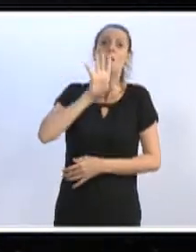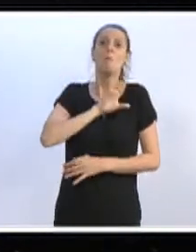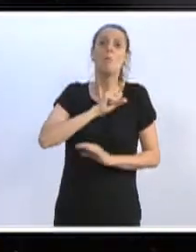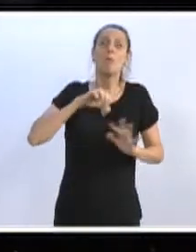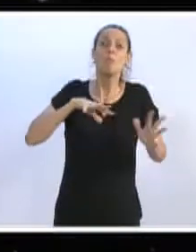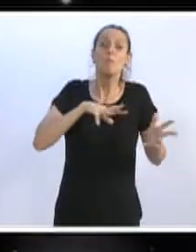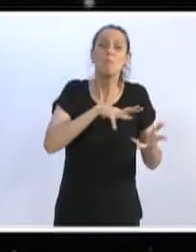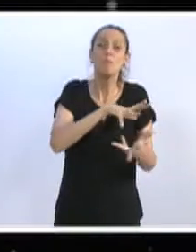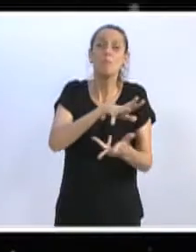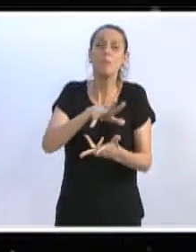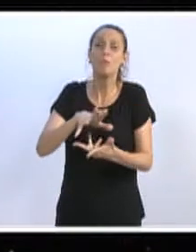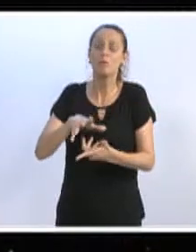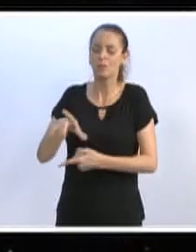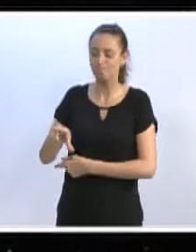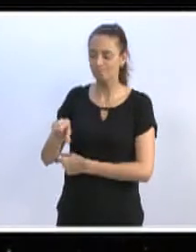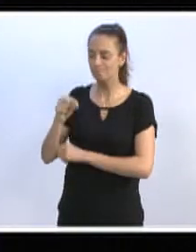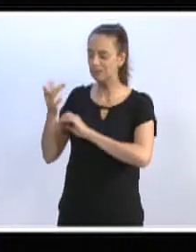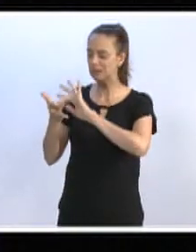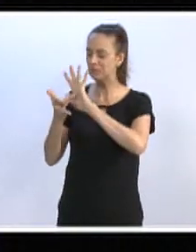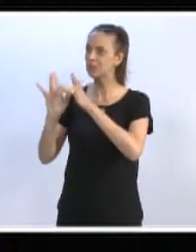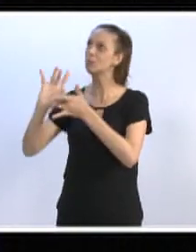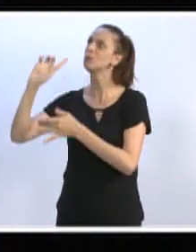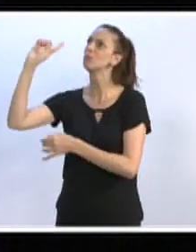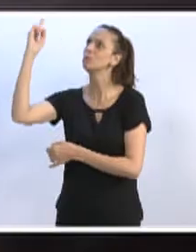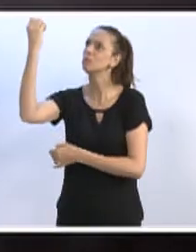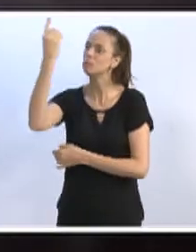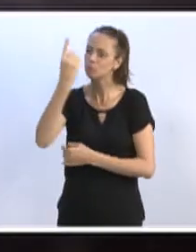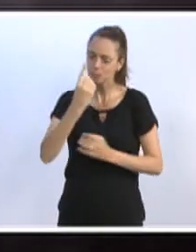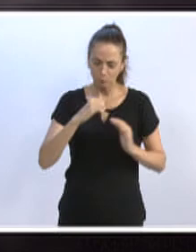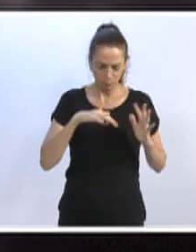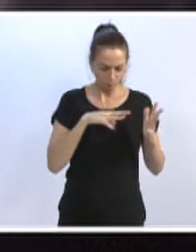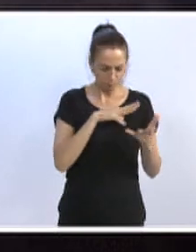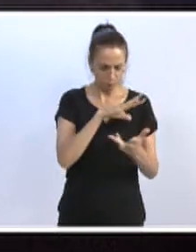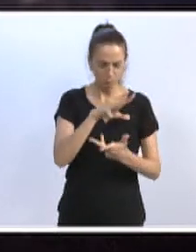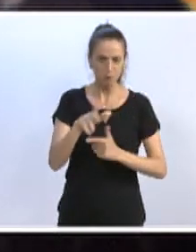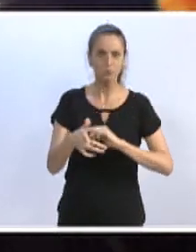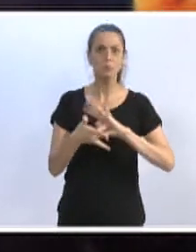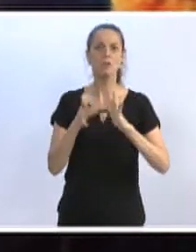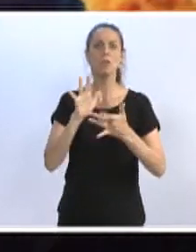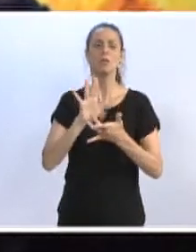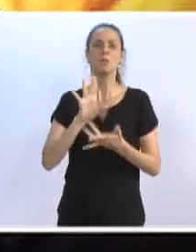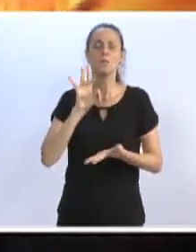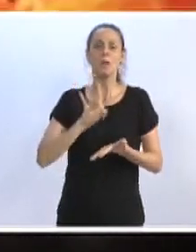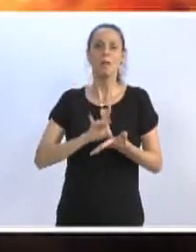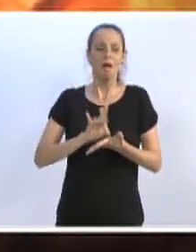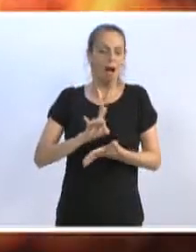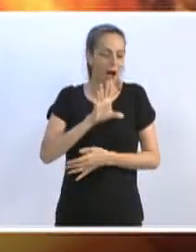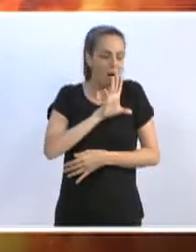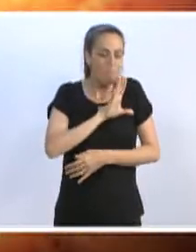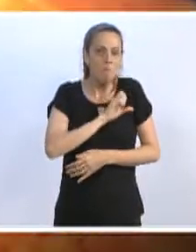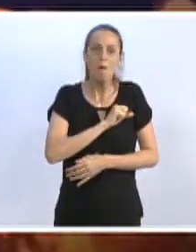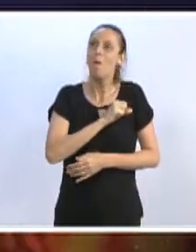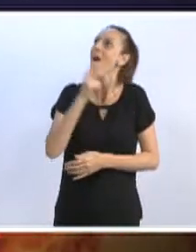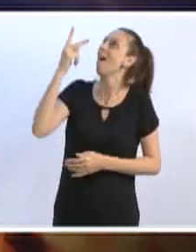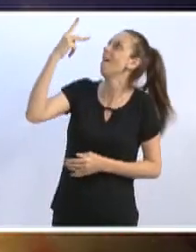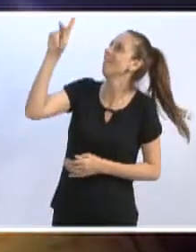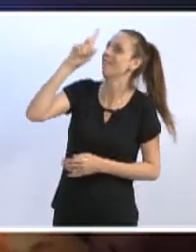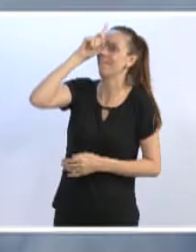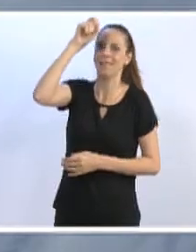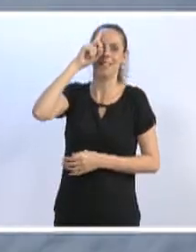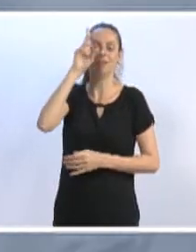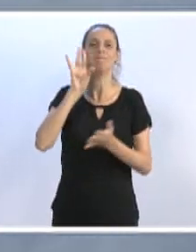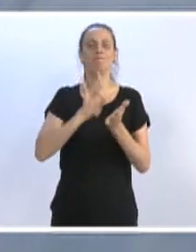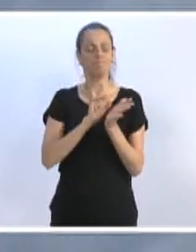deu seu único filho para vir à Terra, e um Cristo que abraçou de forma apaixonante esse propósito, que só abriu